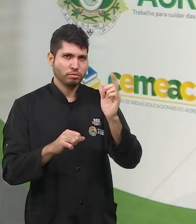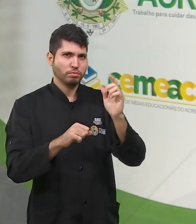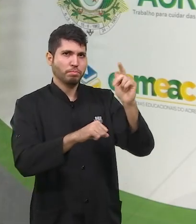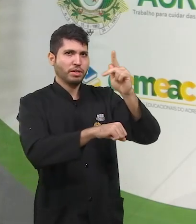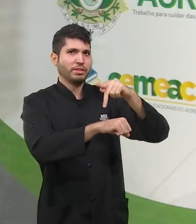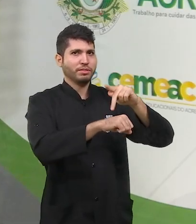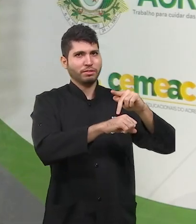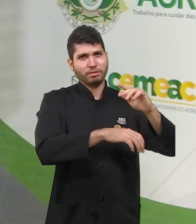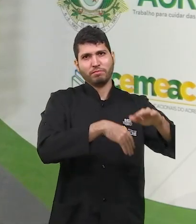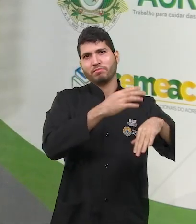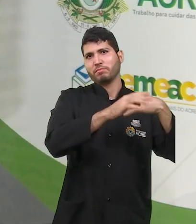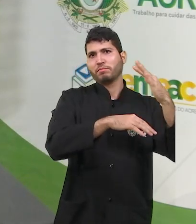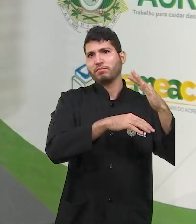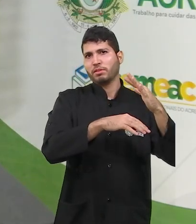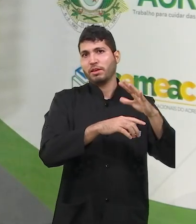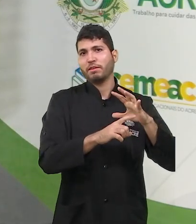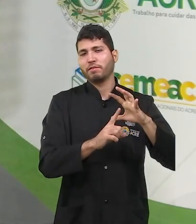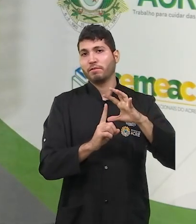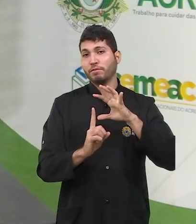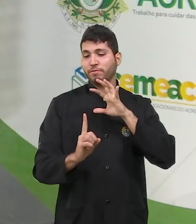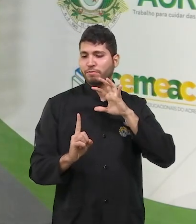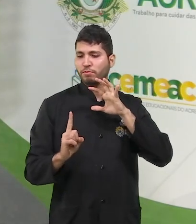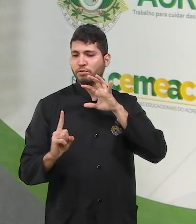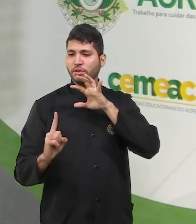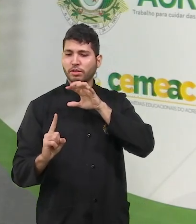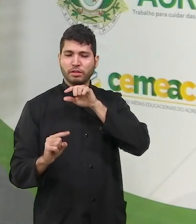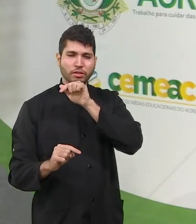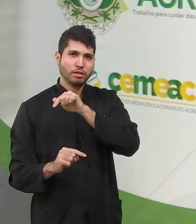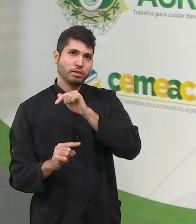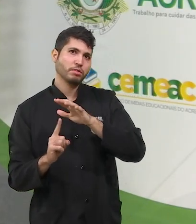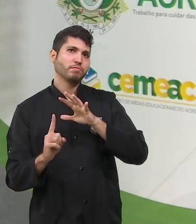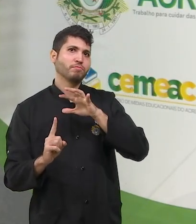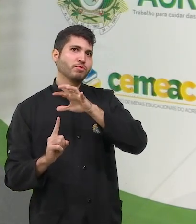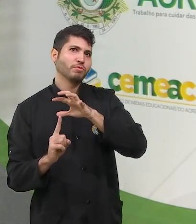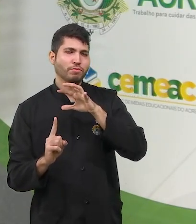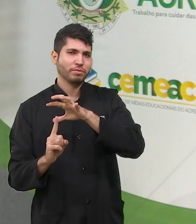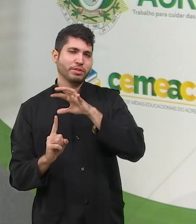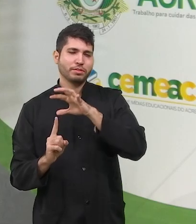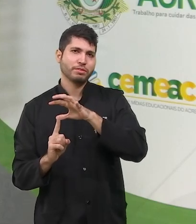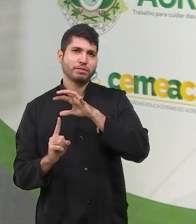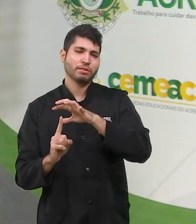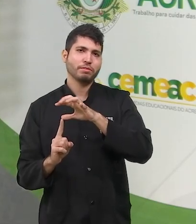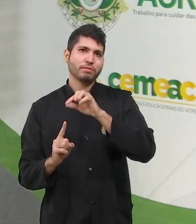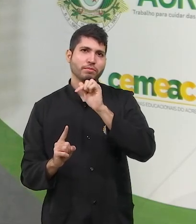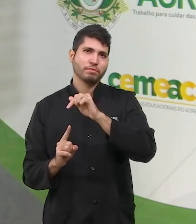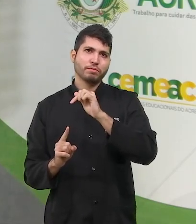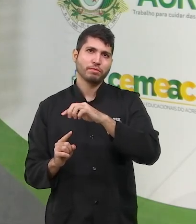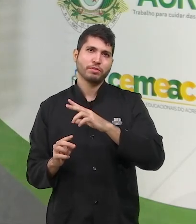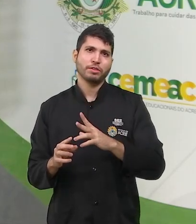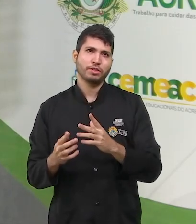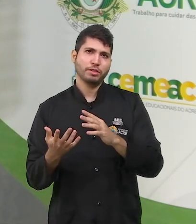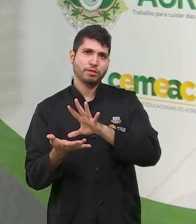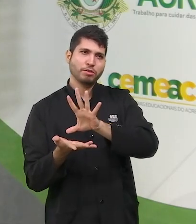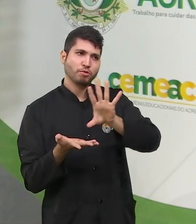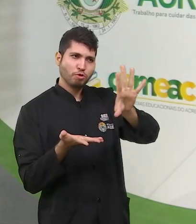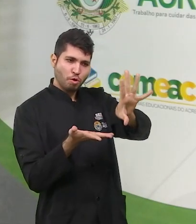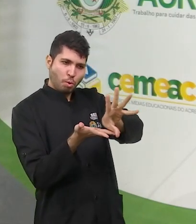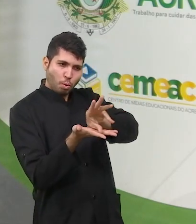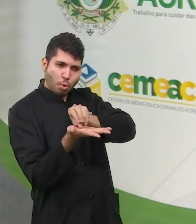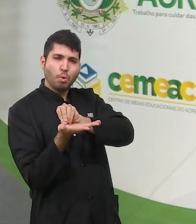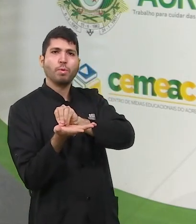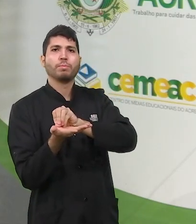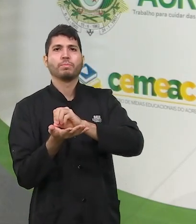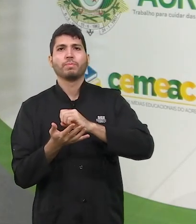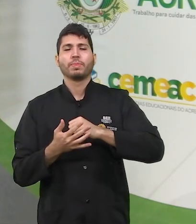padronização cultural. Logo, a gente tem também, dentro dessa padronização cultural, as relações de consumo. O que são as relações